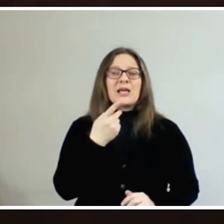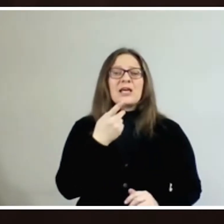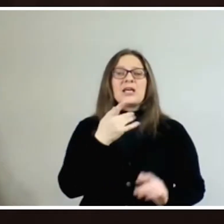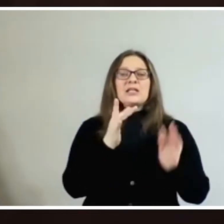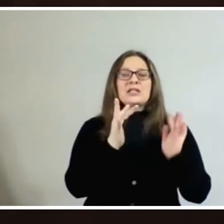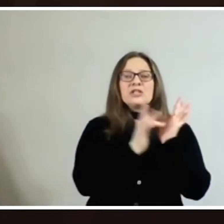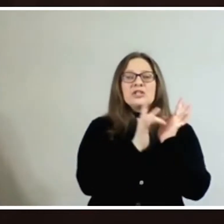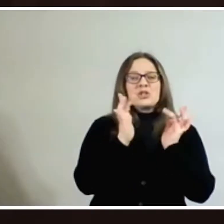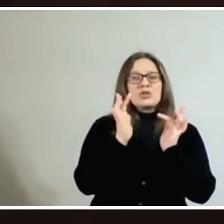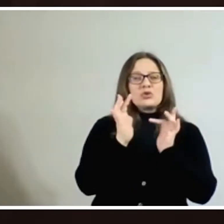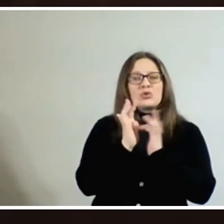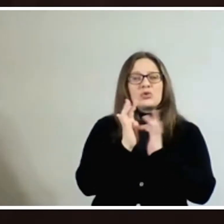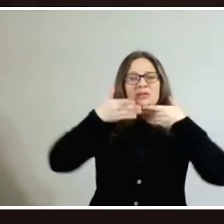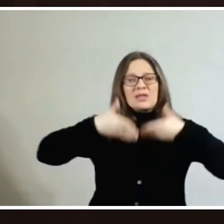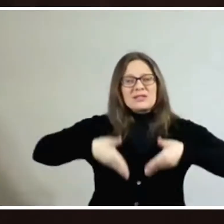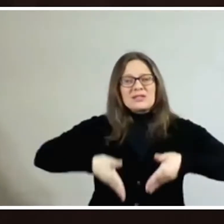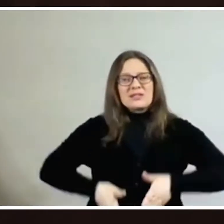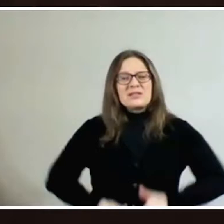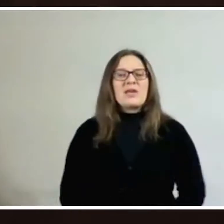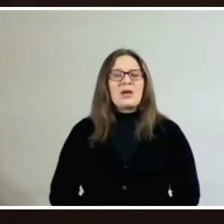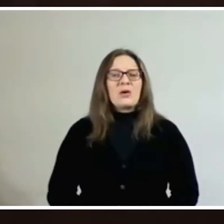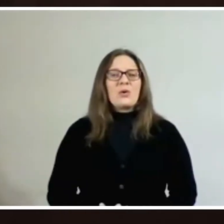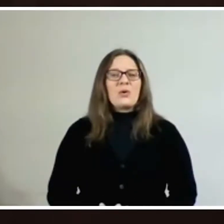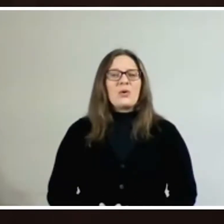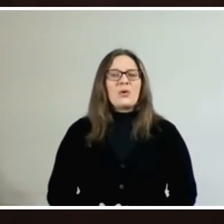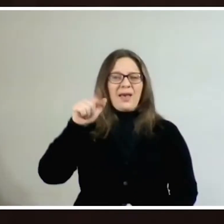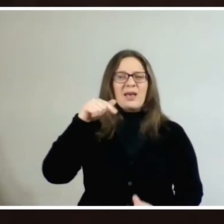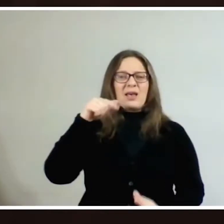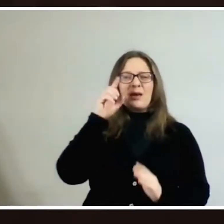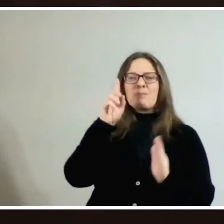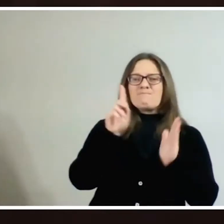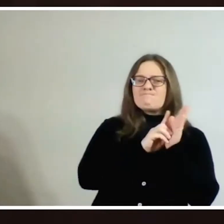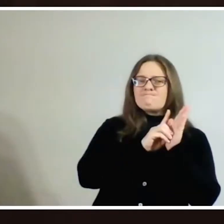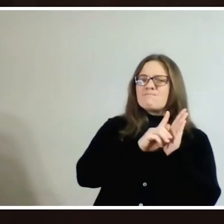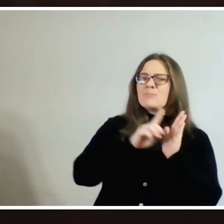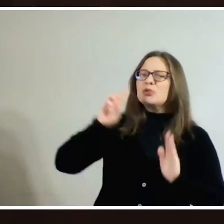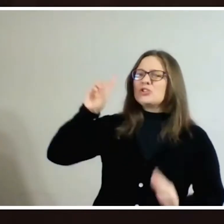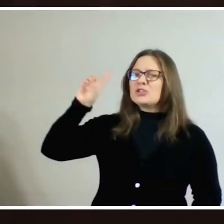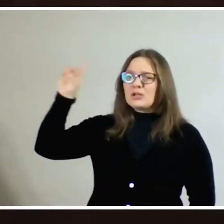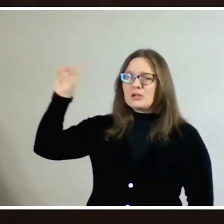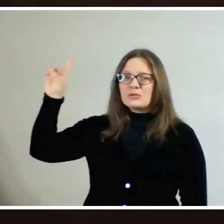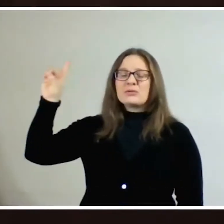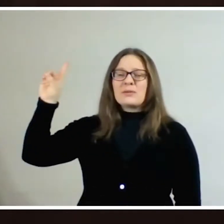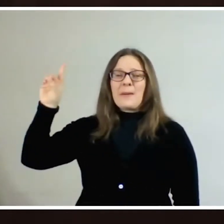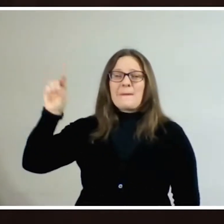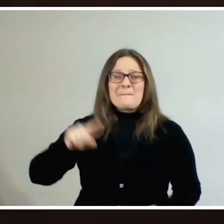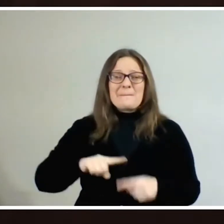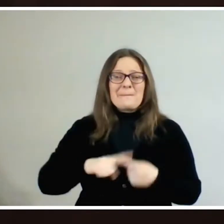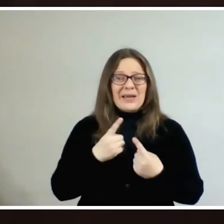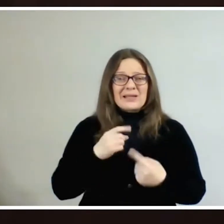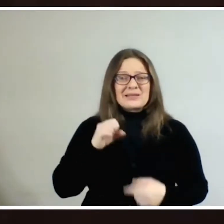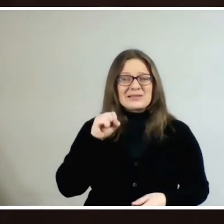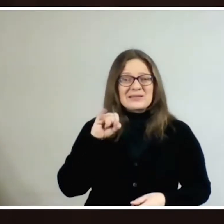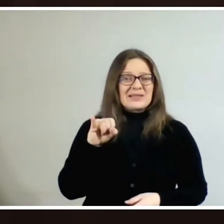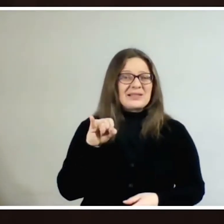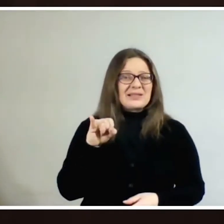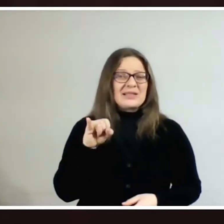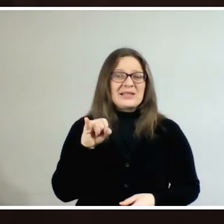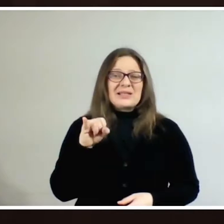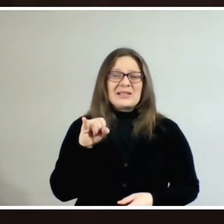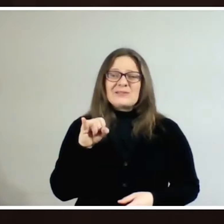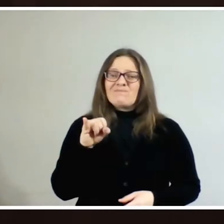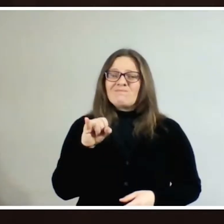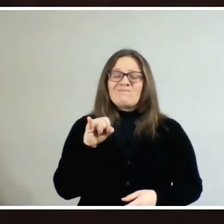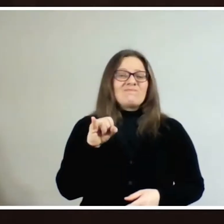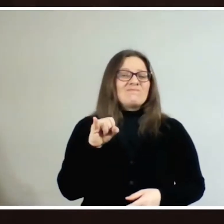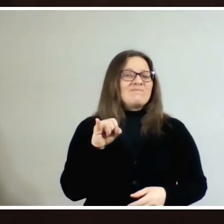Deus. E todo espírito que não confessa Jesus não procede de Deus. Pelo